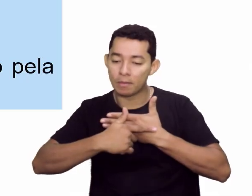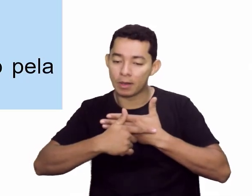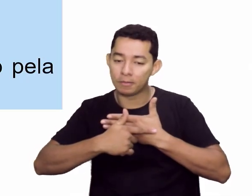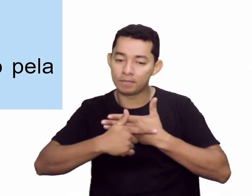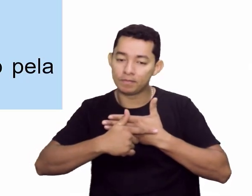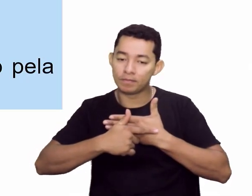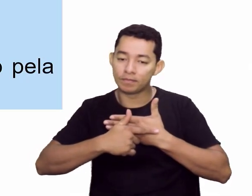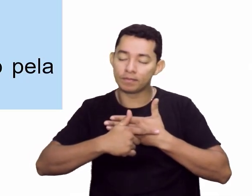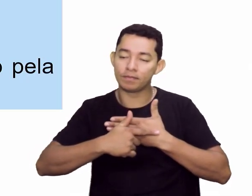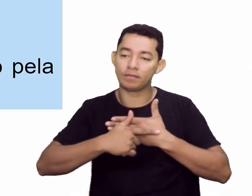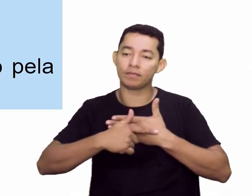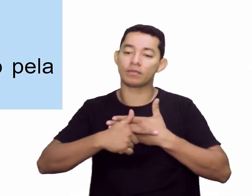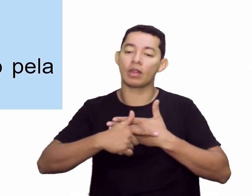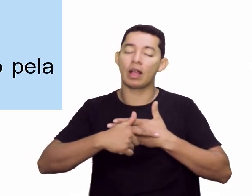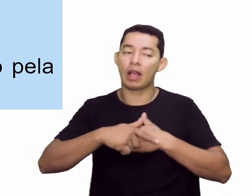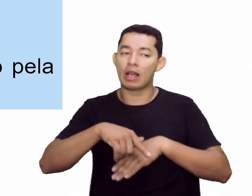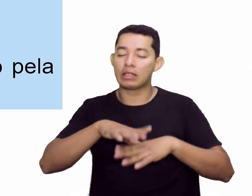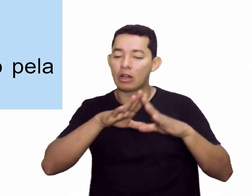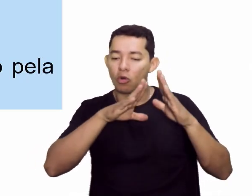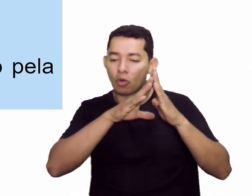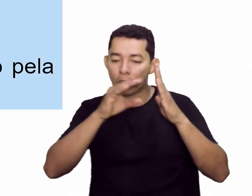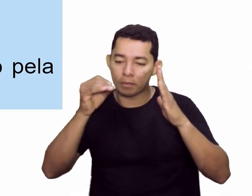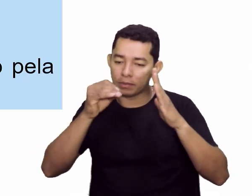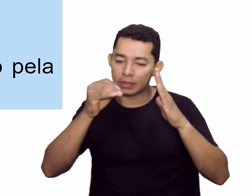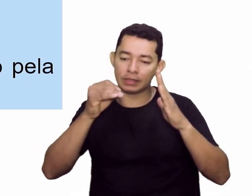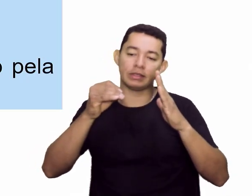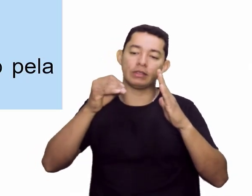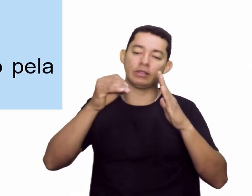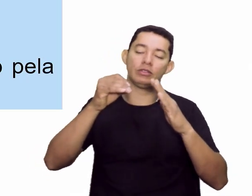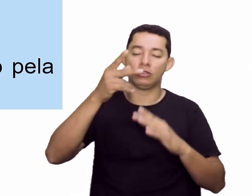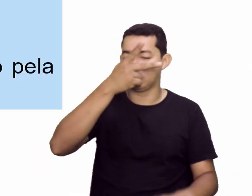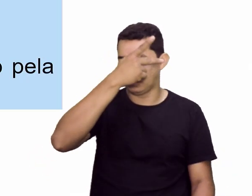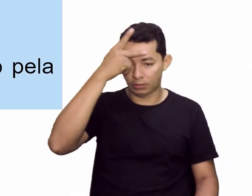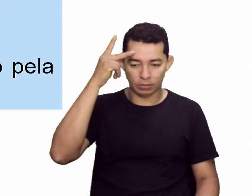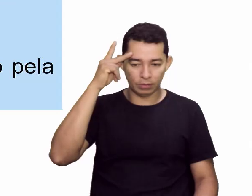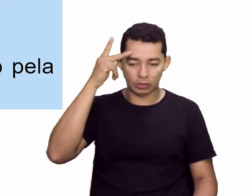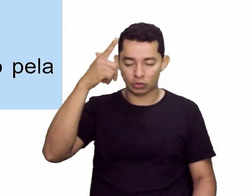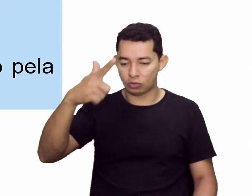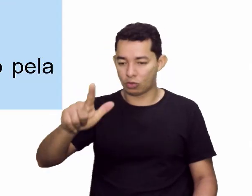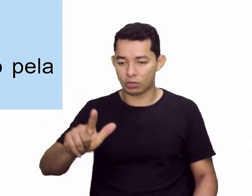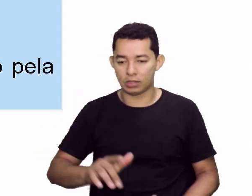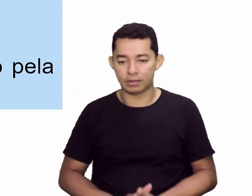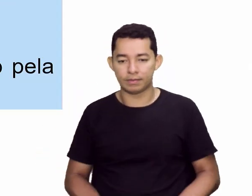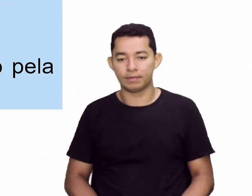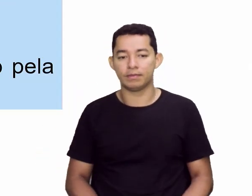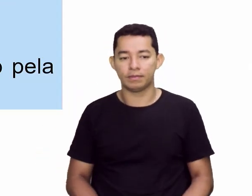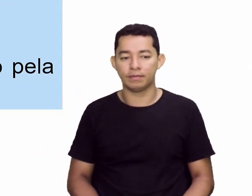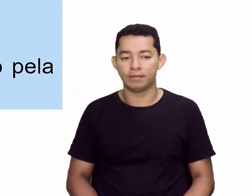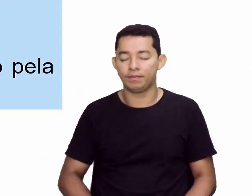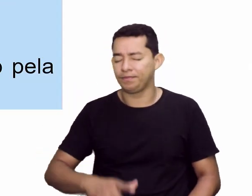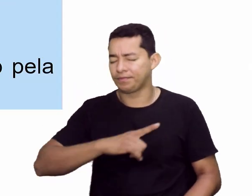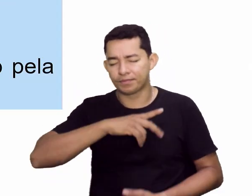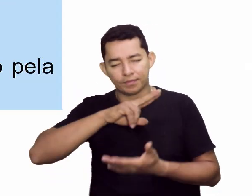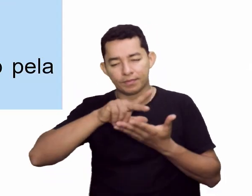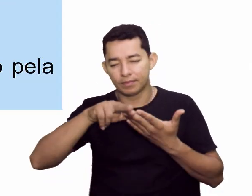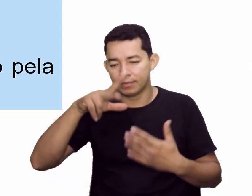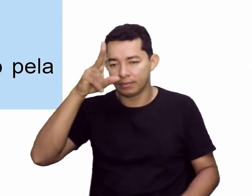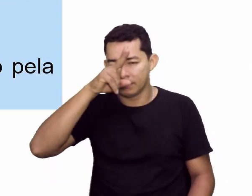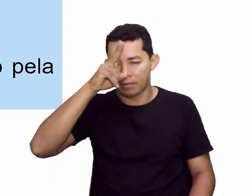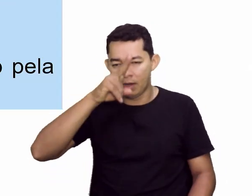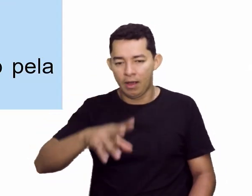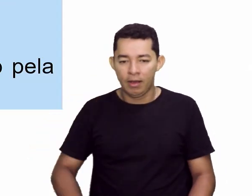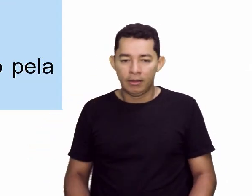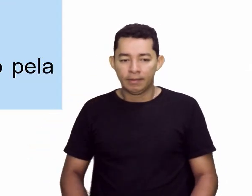ele faz aquela cara, né, de mal e tudo mais. E tem muita história, né?